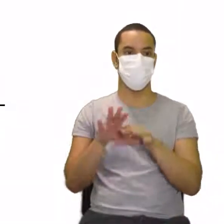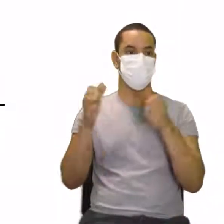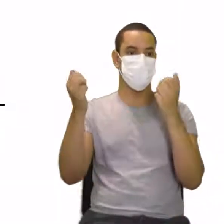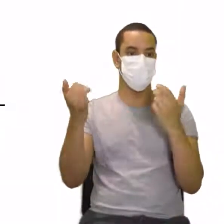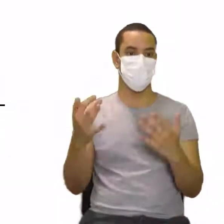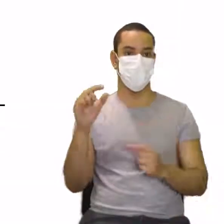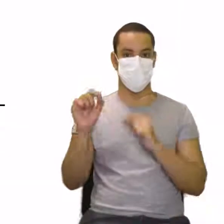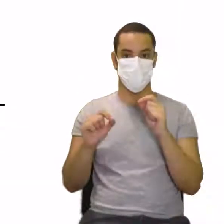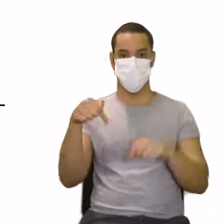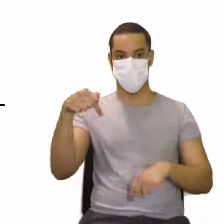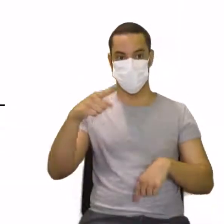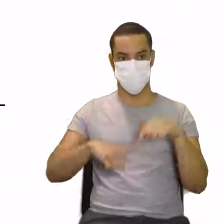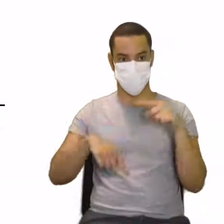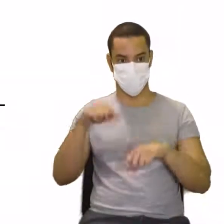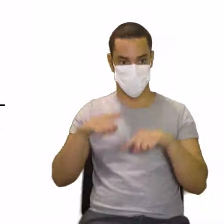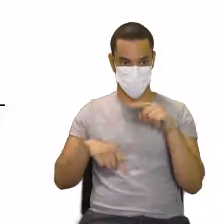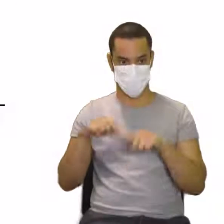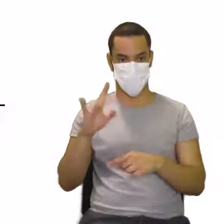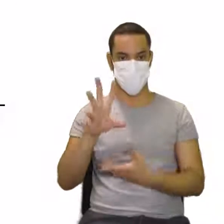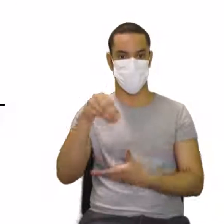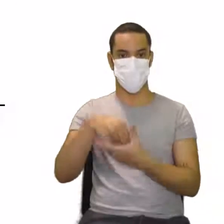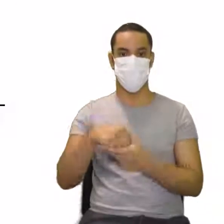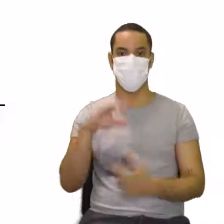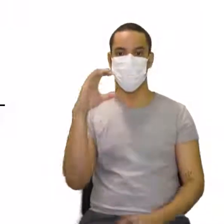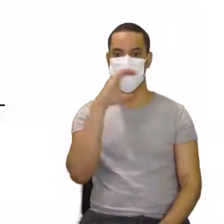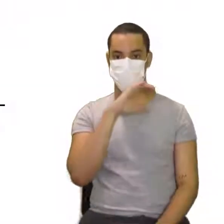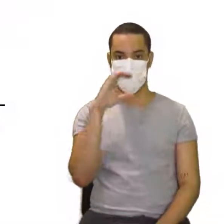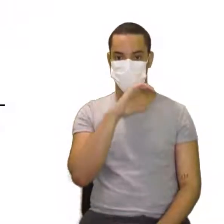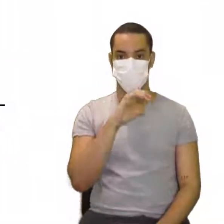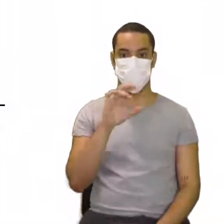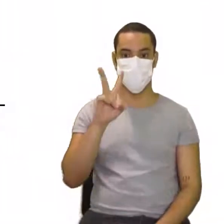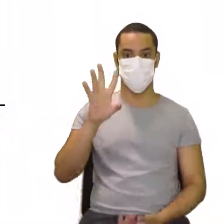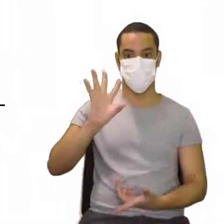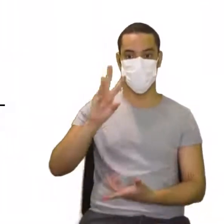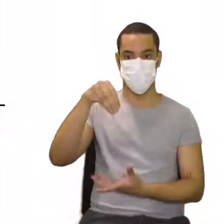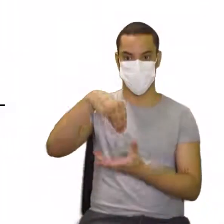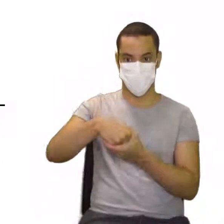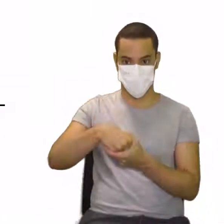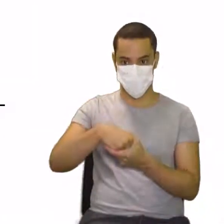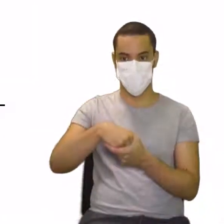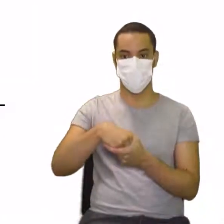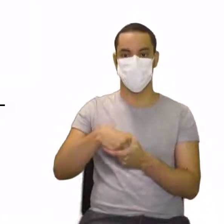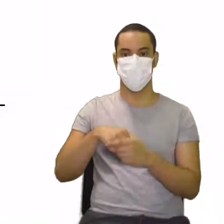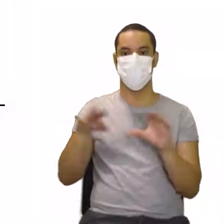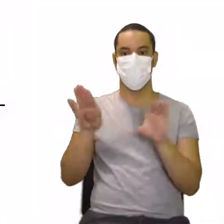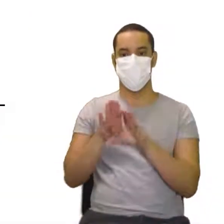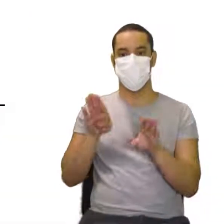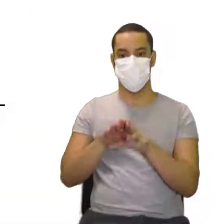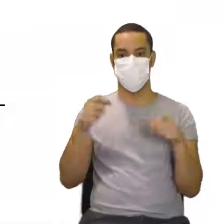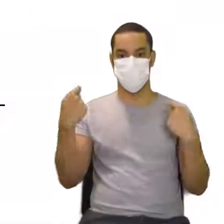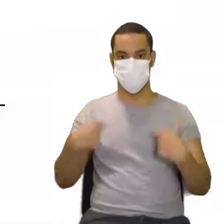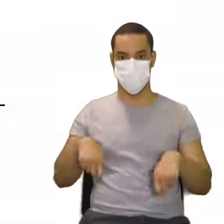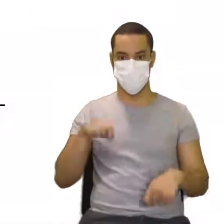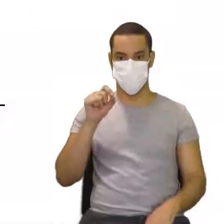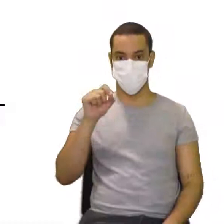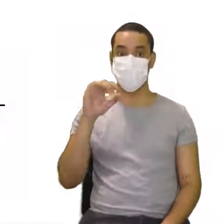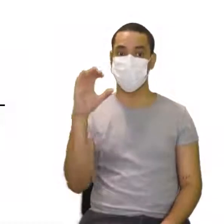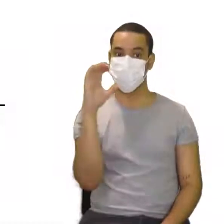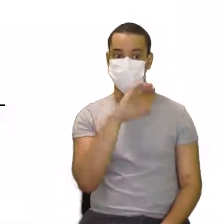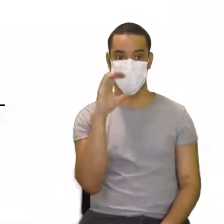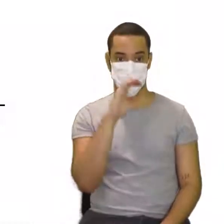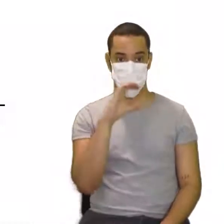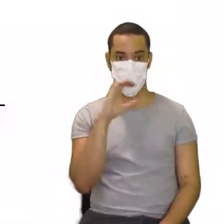valor dessa carga que está aí com velocidade v dentro desse campo e também depende da